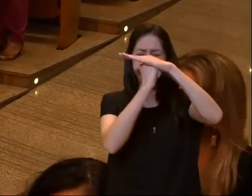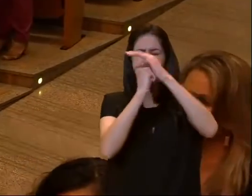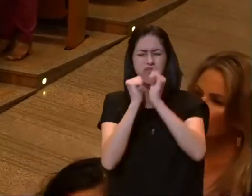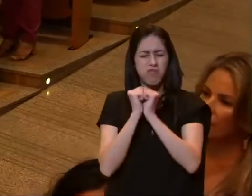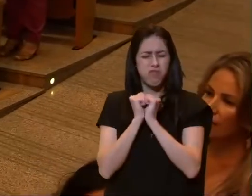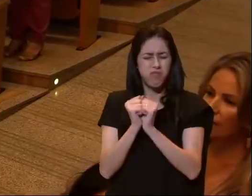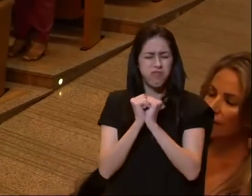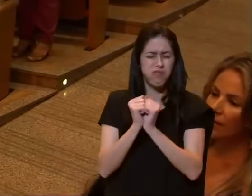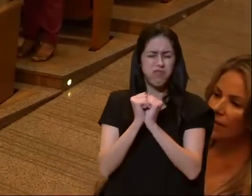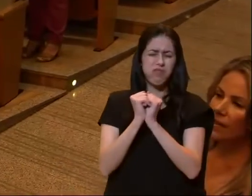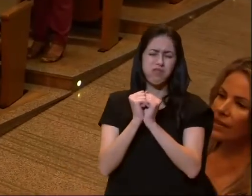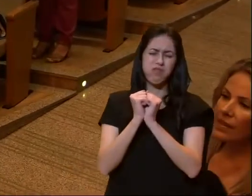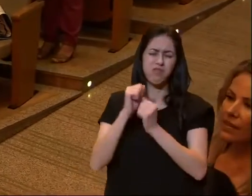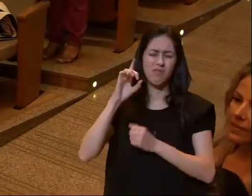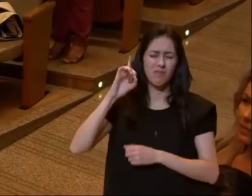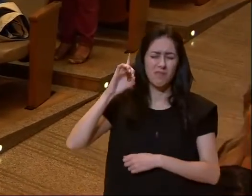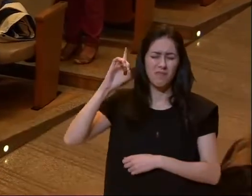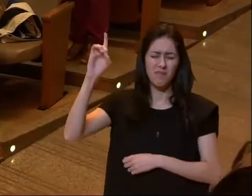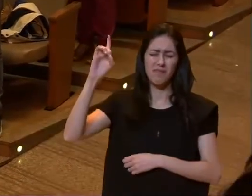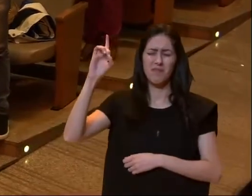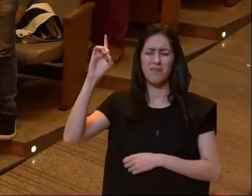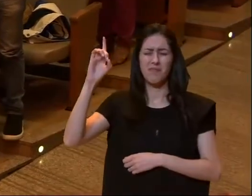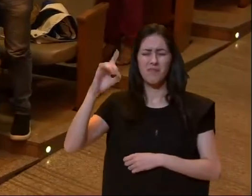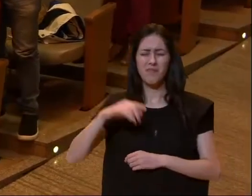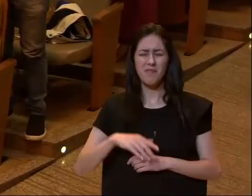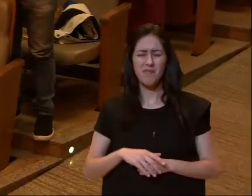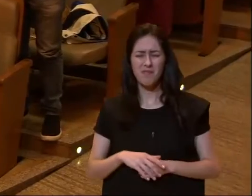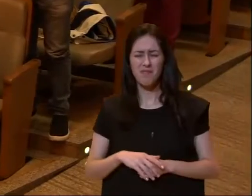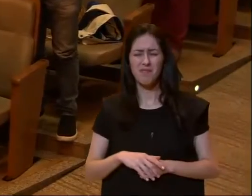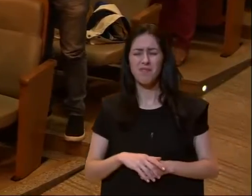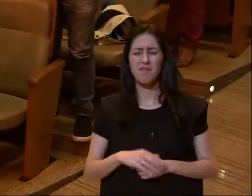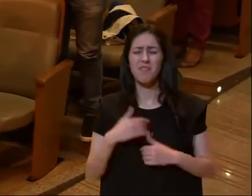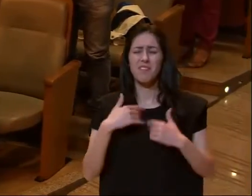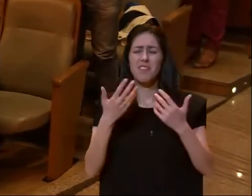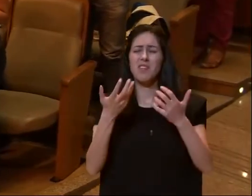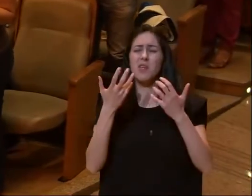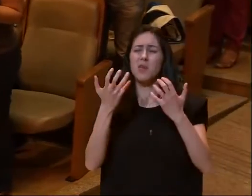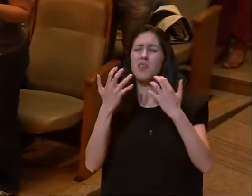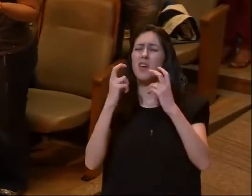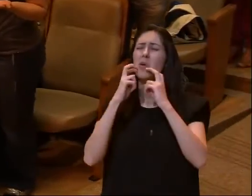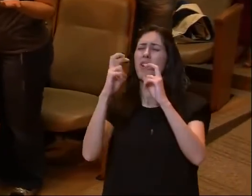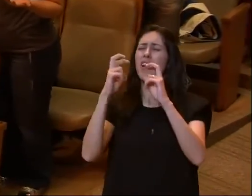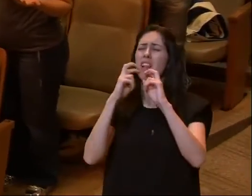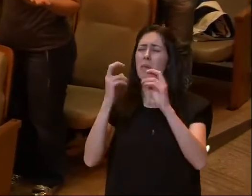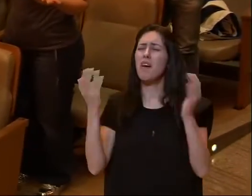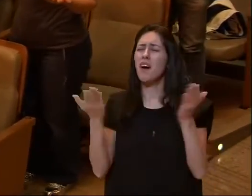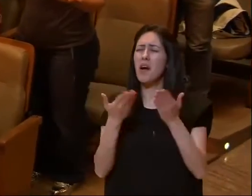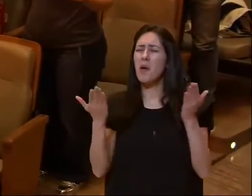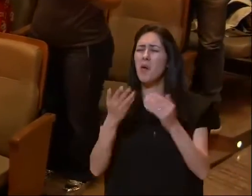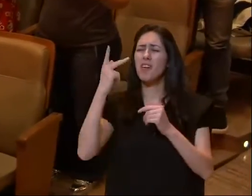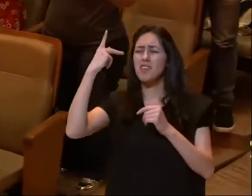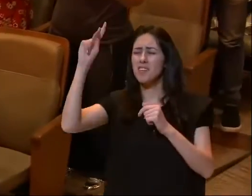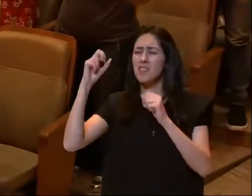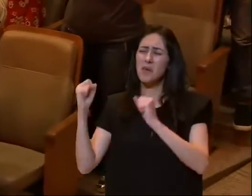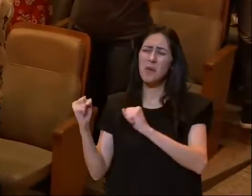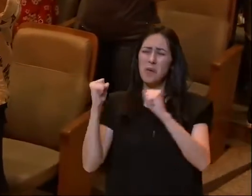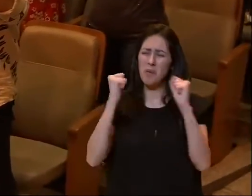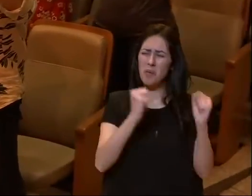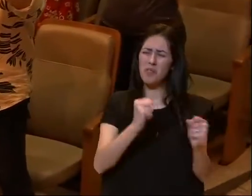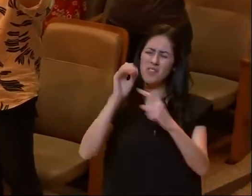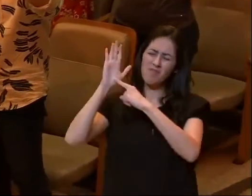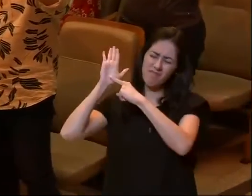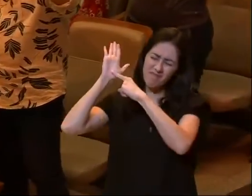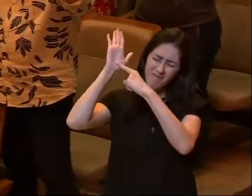presença, cheios, Pai. Eu quero clamar agora que o Teu poder se